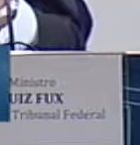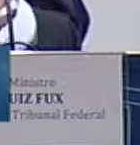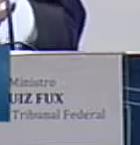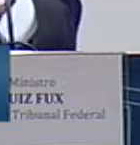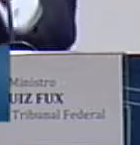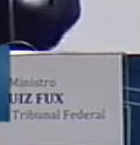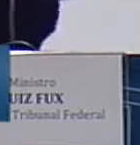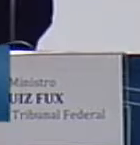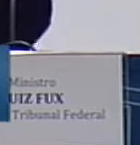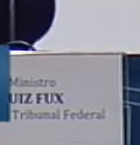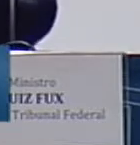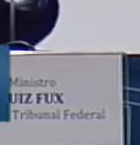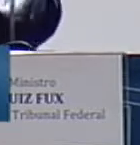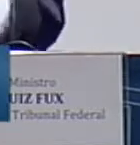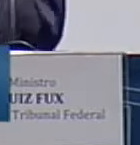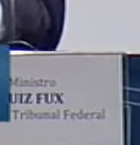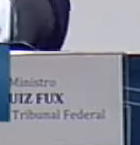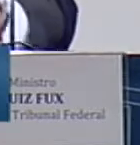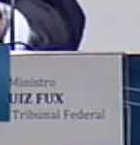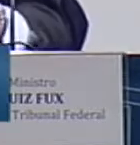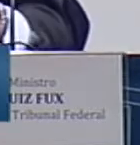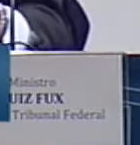Obras Audiovisuais.